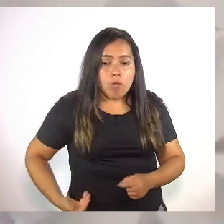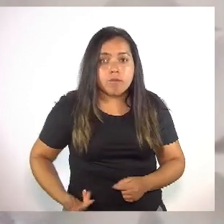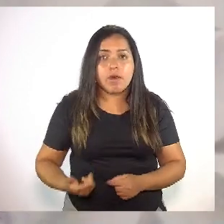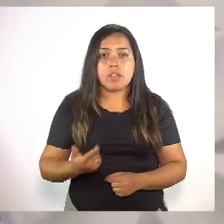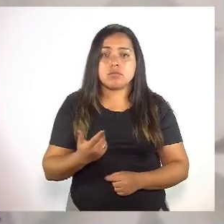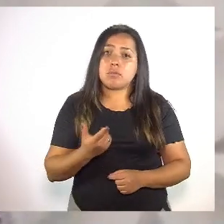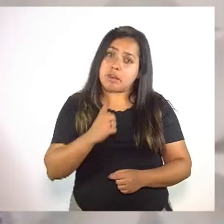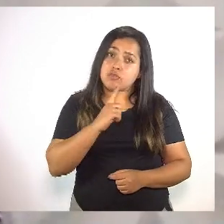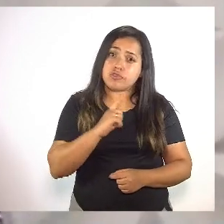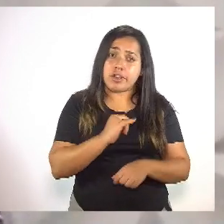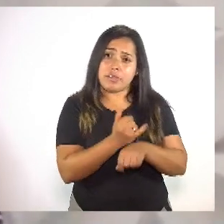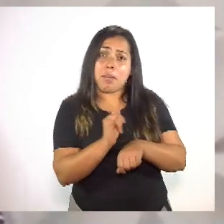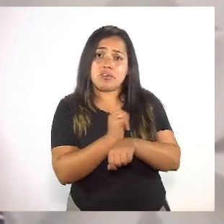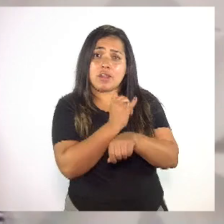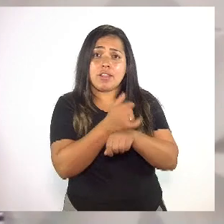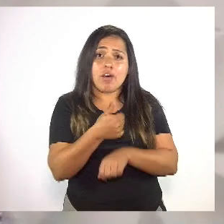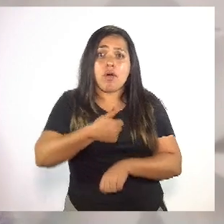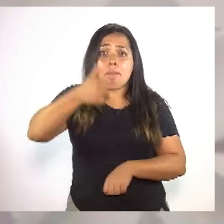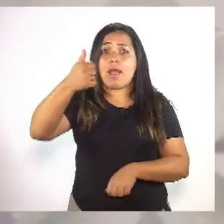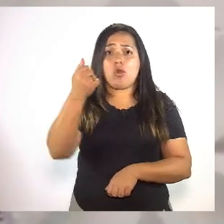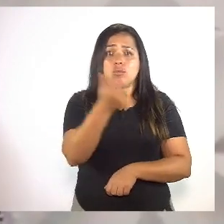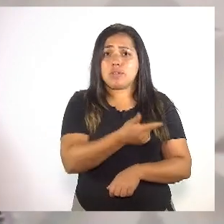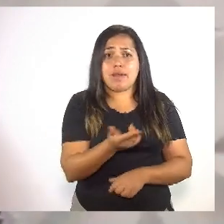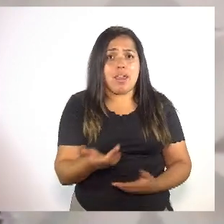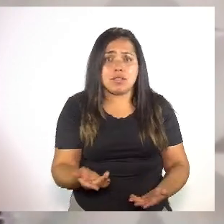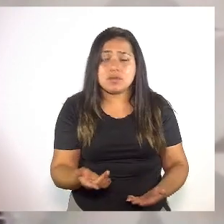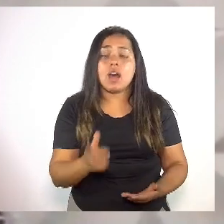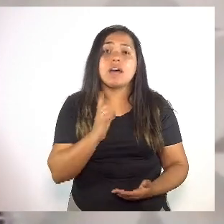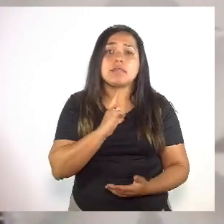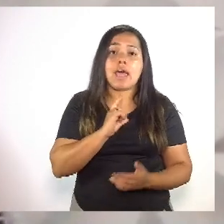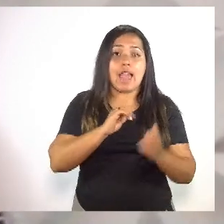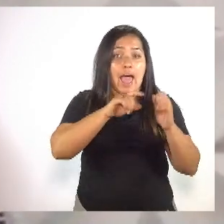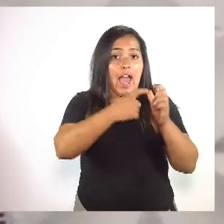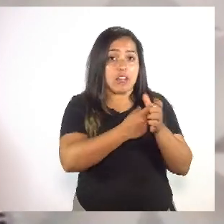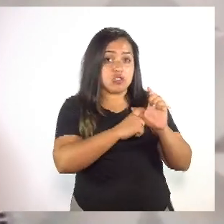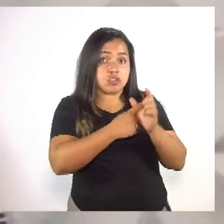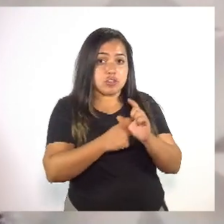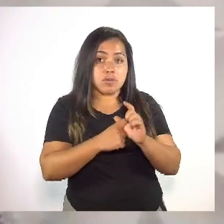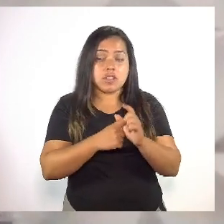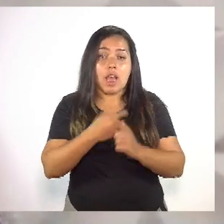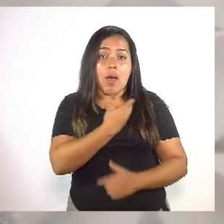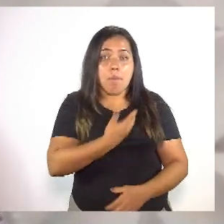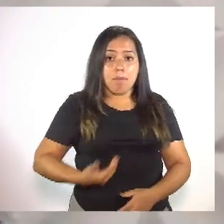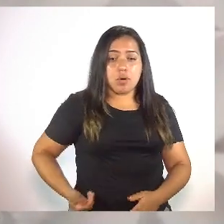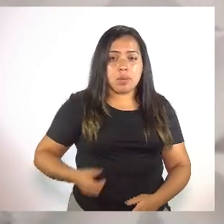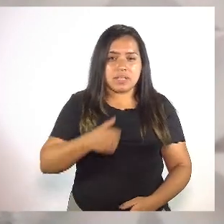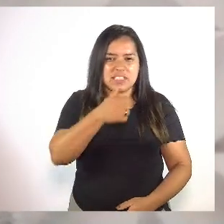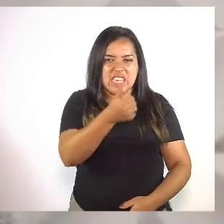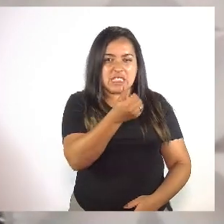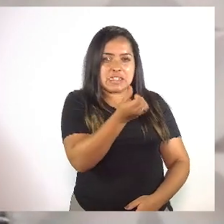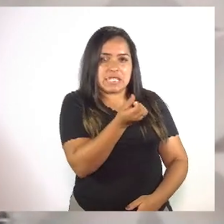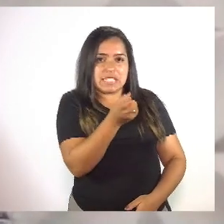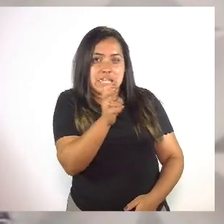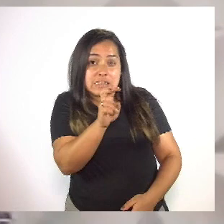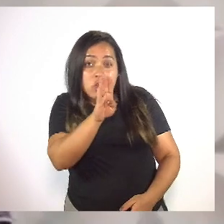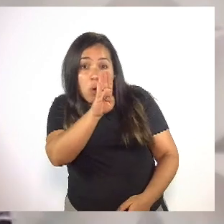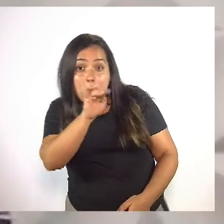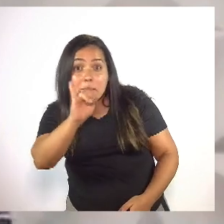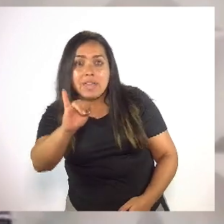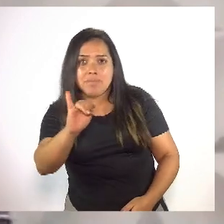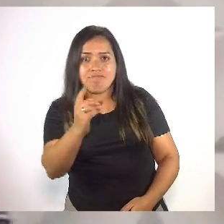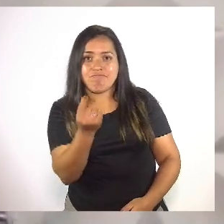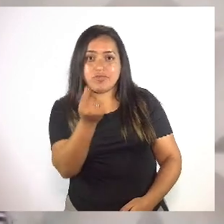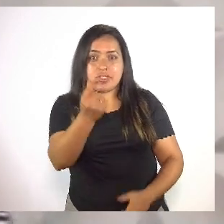o destaque a respeito da dívida pública, que hoje conta com 165 bilhões e que essa